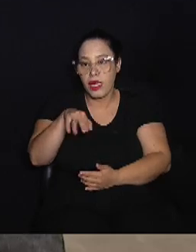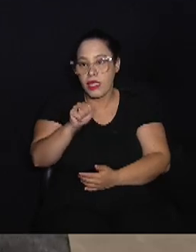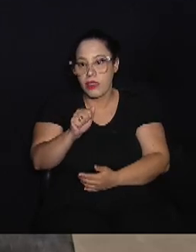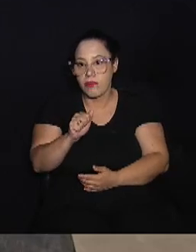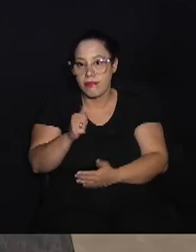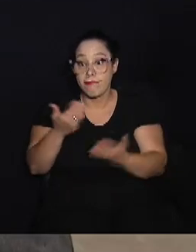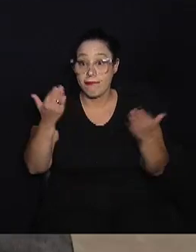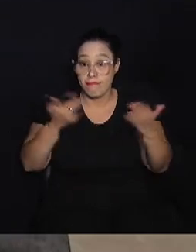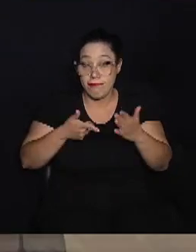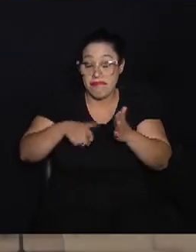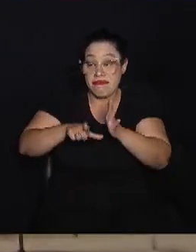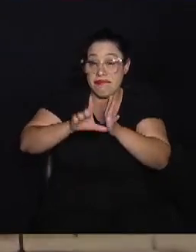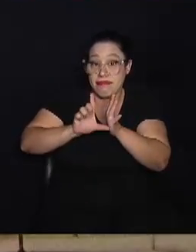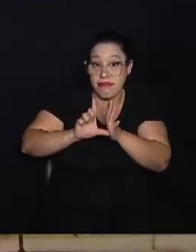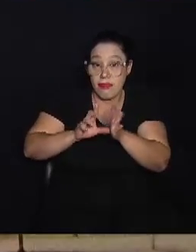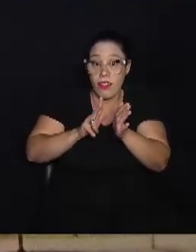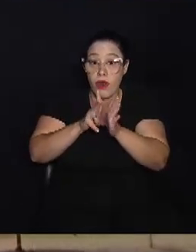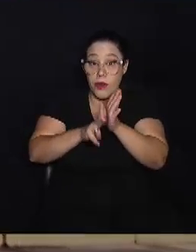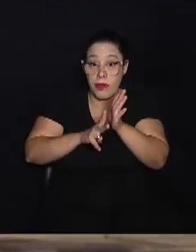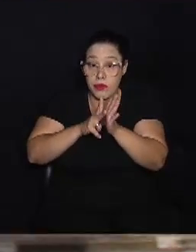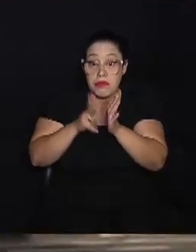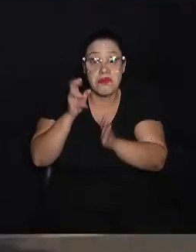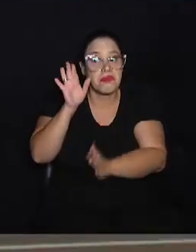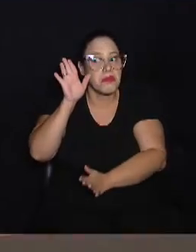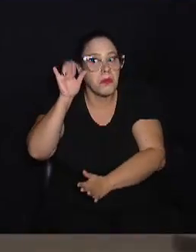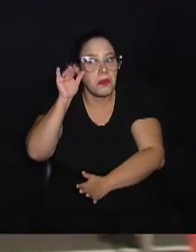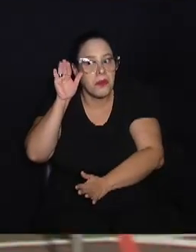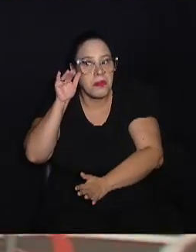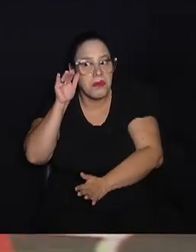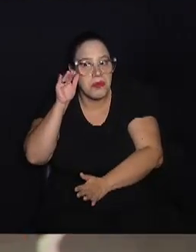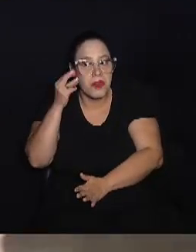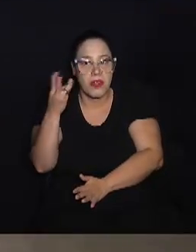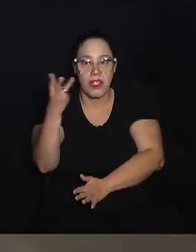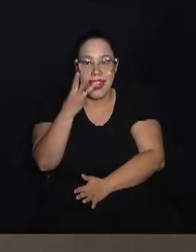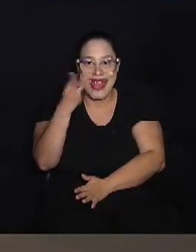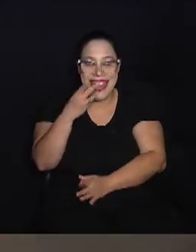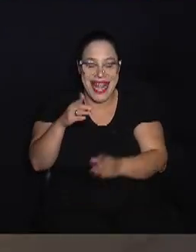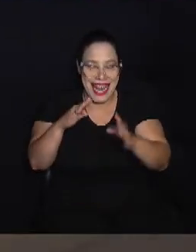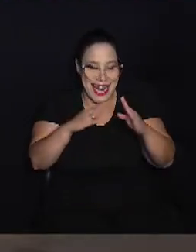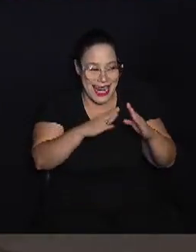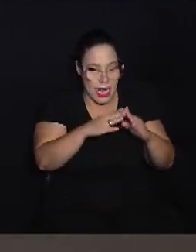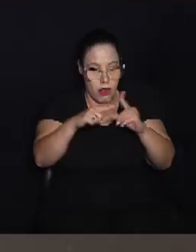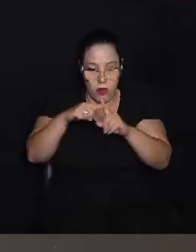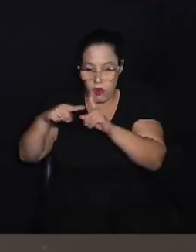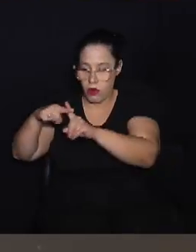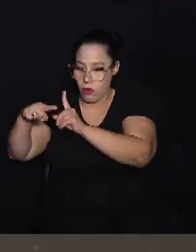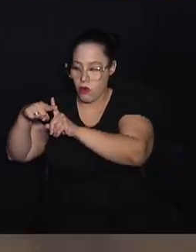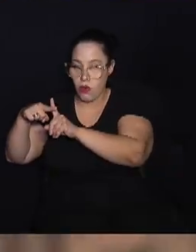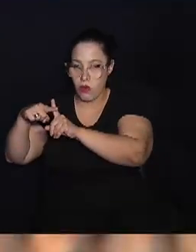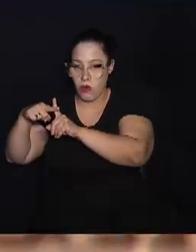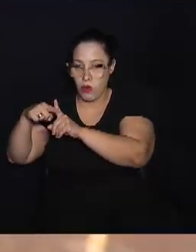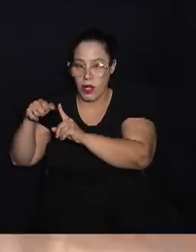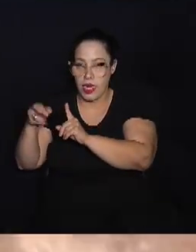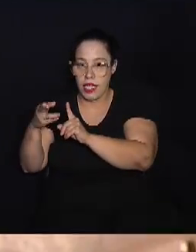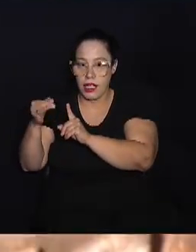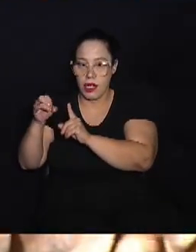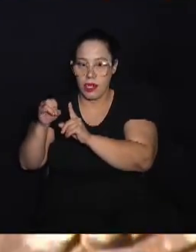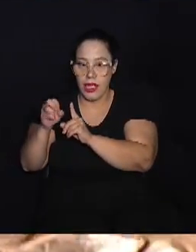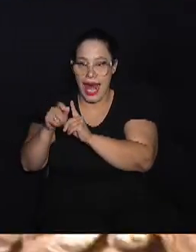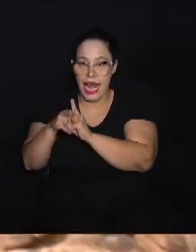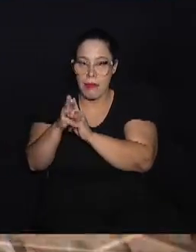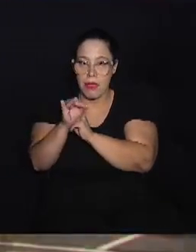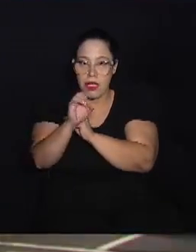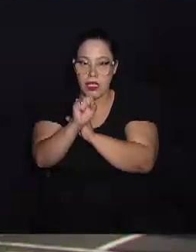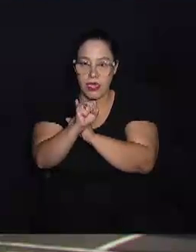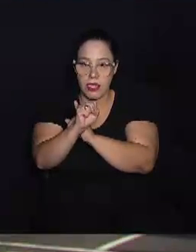E aqui, antes de ser estação, é uma curiosidade, tinham 3 cemitérios: do Santíssimo Sacramento, dos alemães e